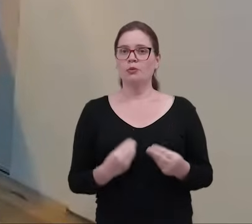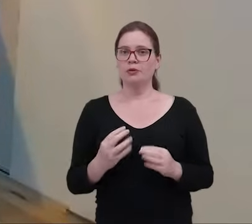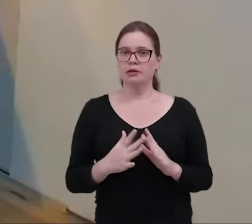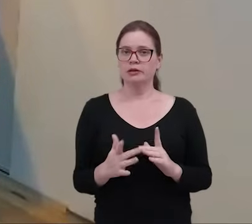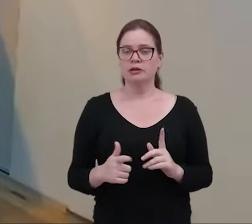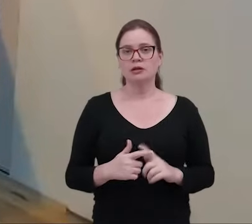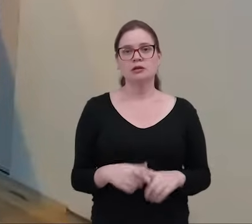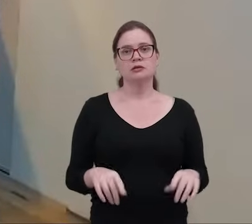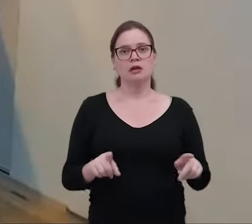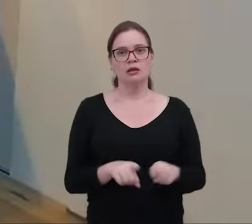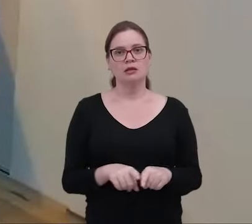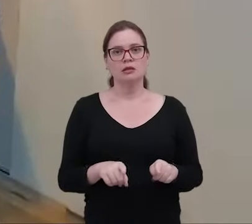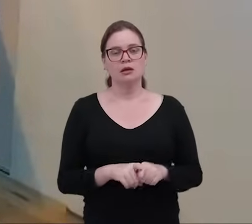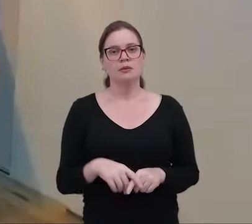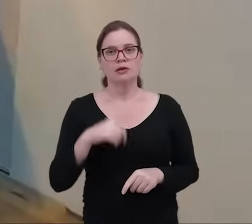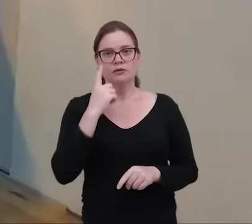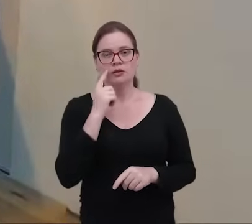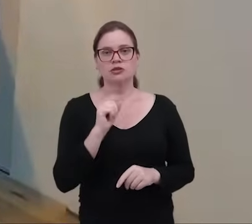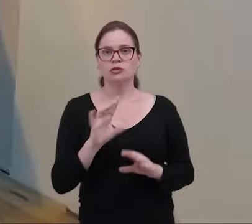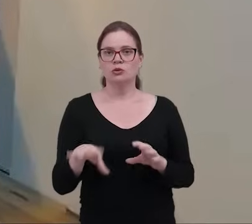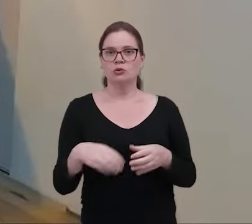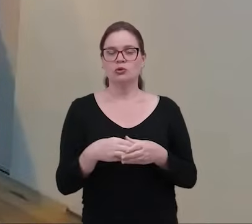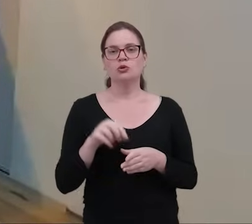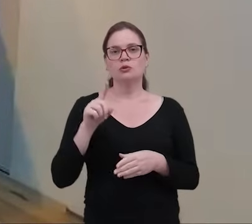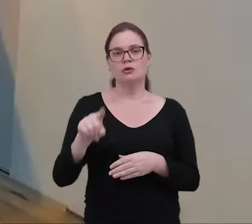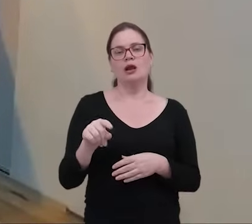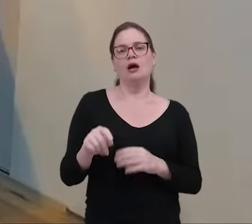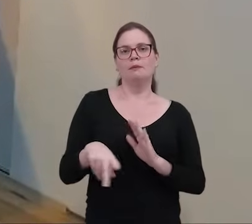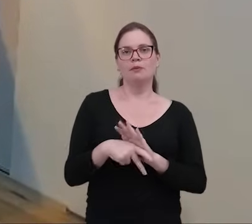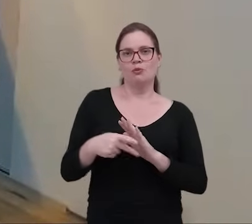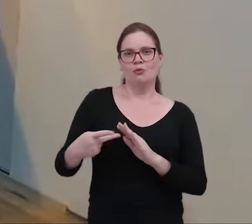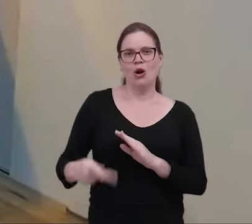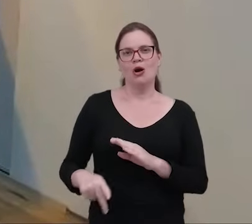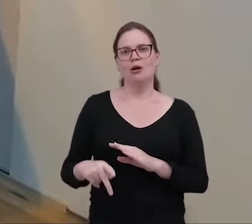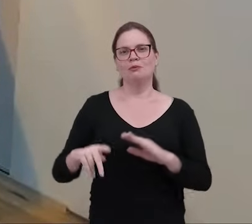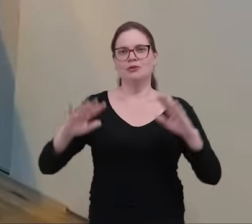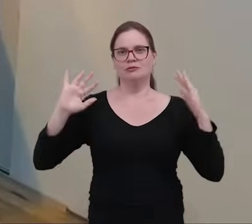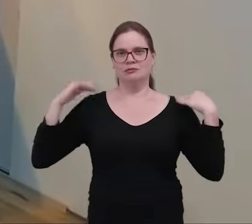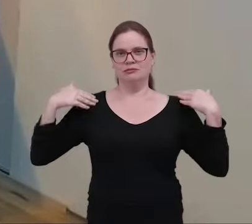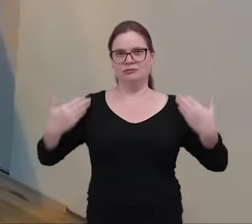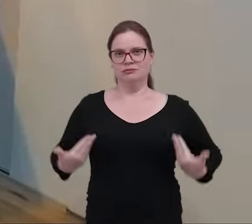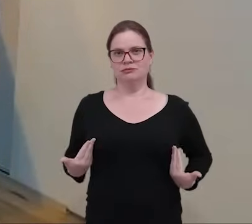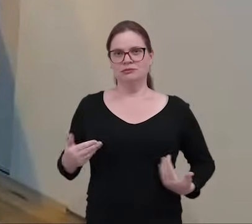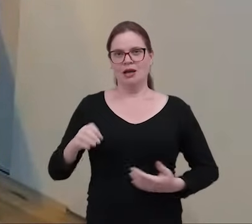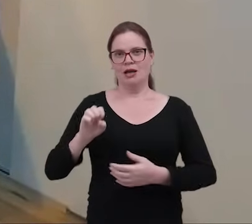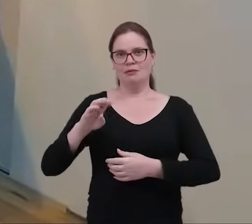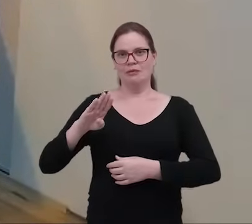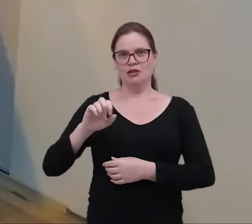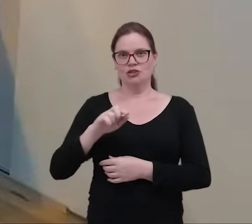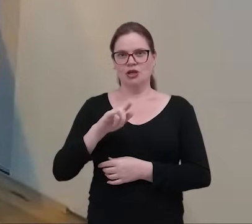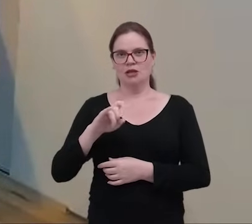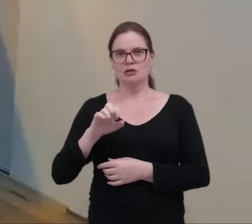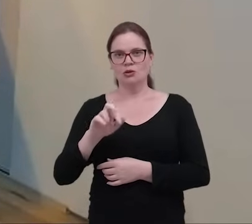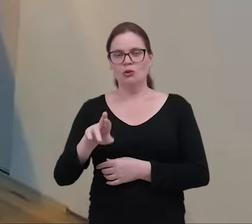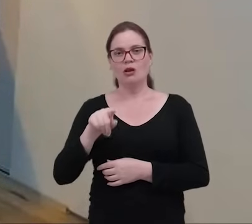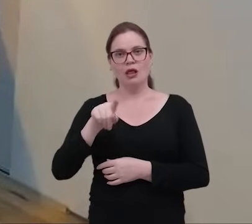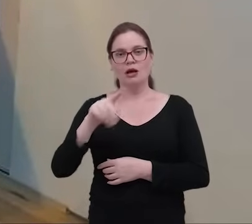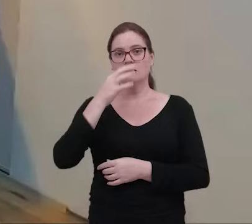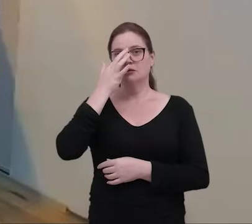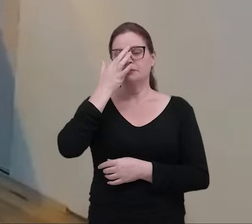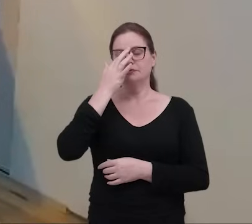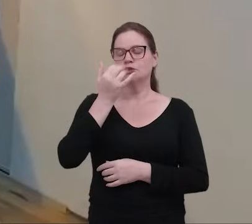que era a igreja, falei que nós tínhamos o embaixador Alexandre Gueiros, que iniciou a nossa igreja, iniciou a